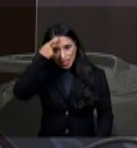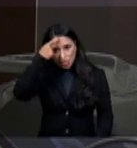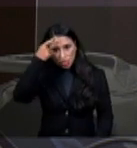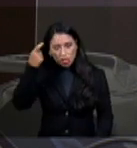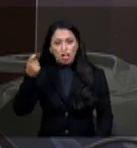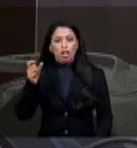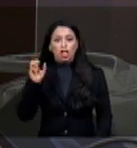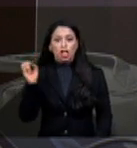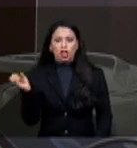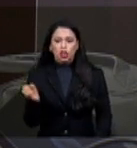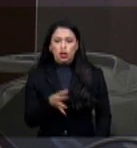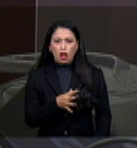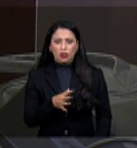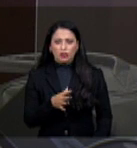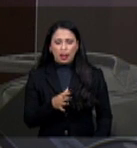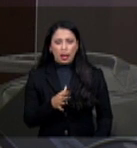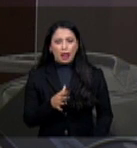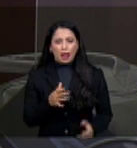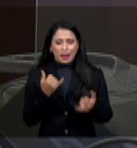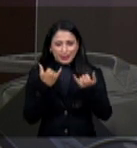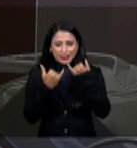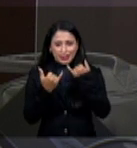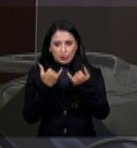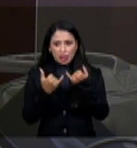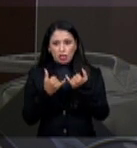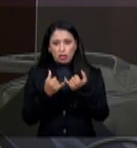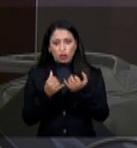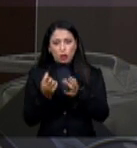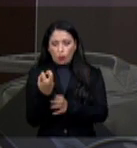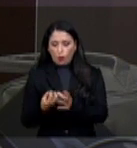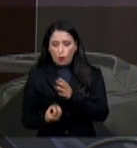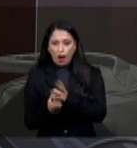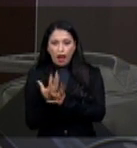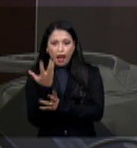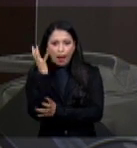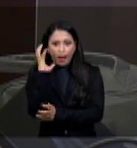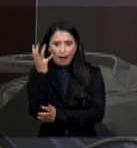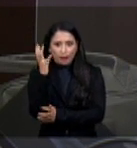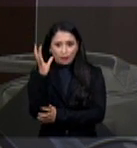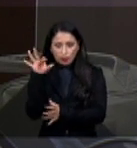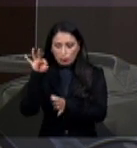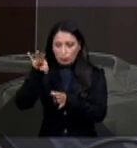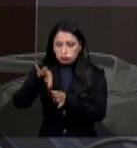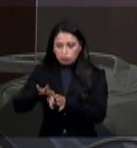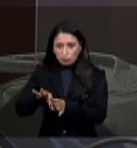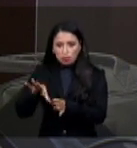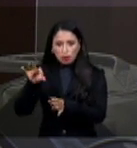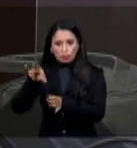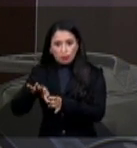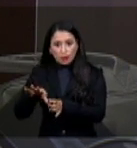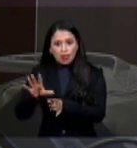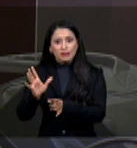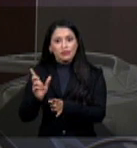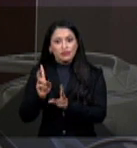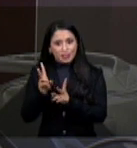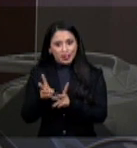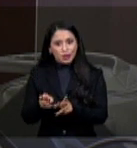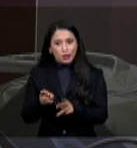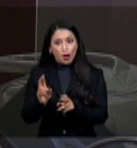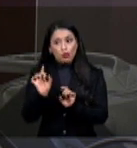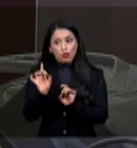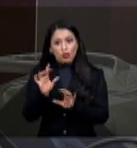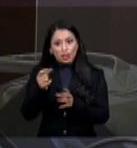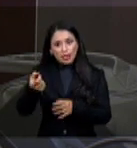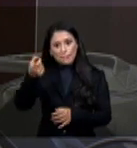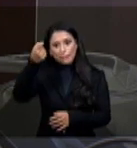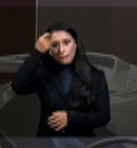pouco reflorestamento, né, que muitos de nós ouvimos, e o reflorestamento é diferente do reflorestamento, embora